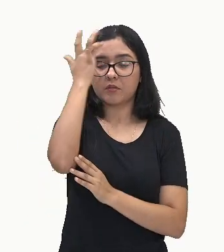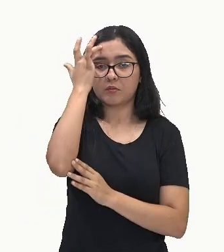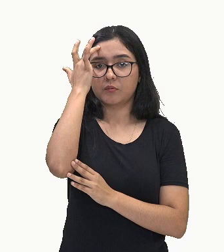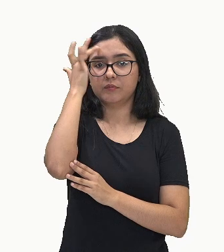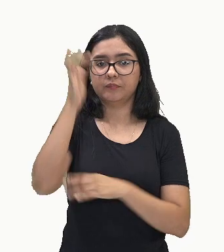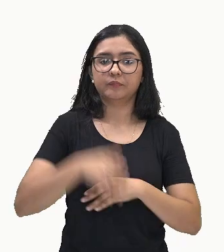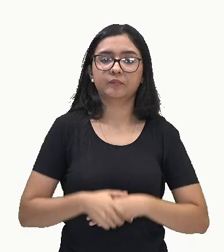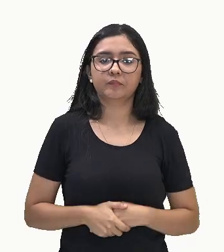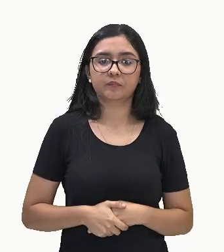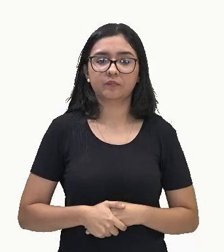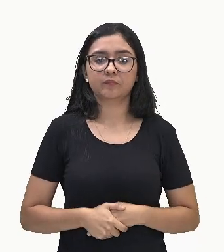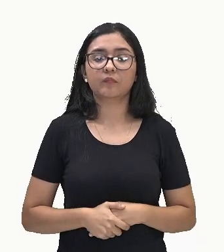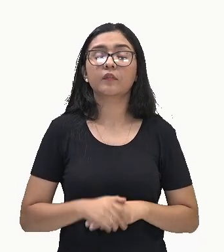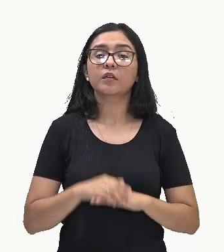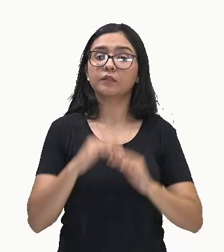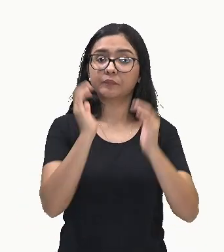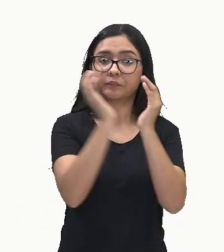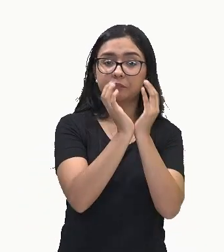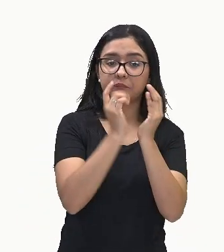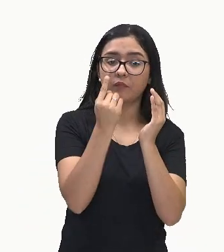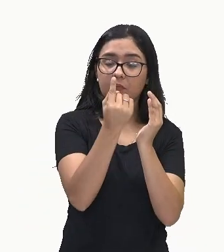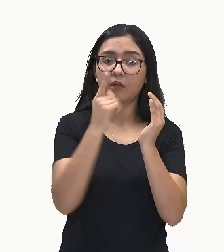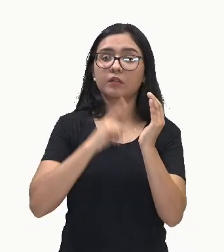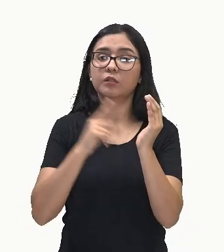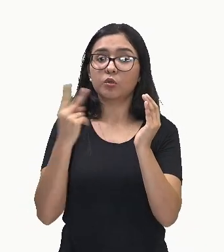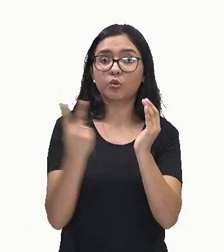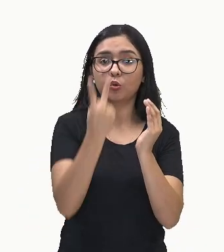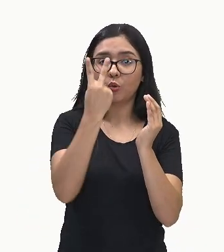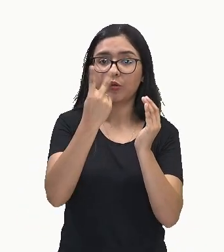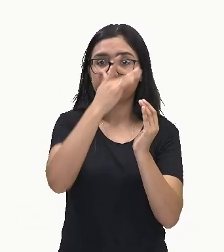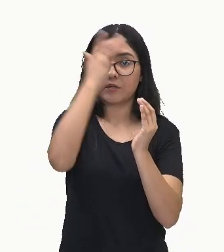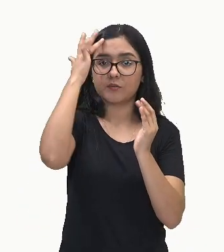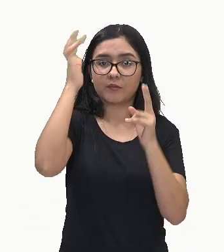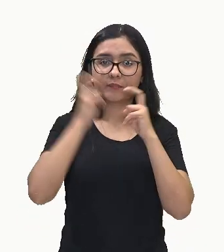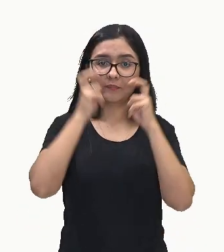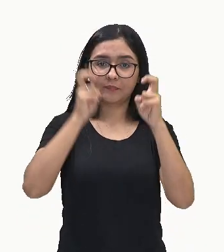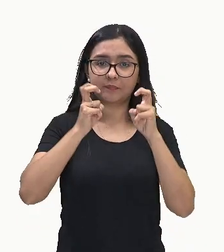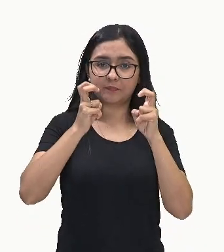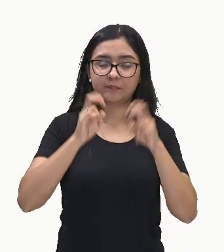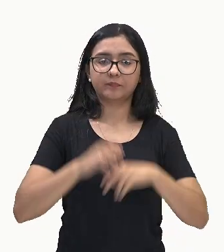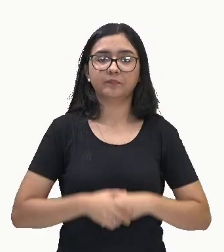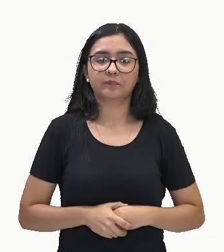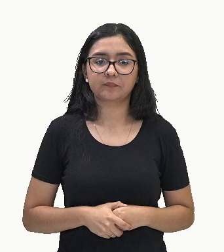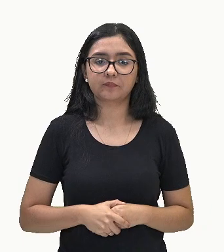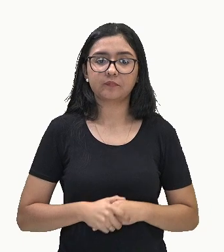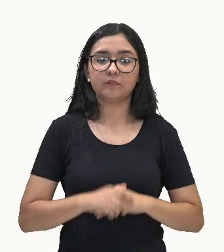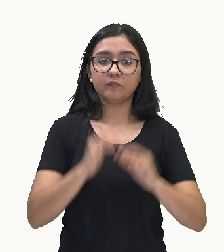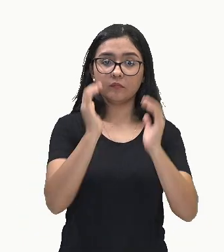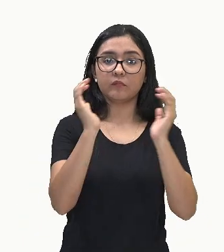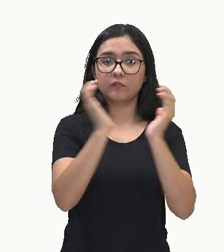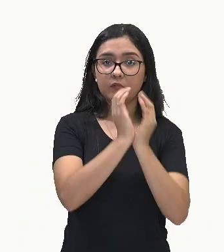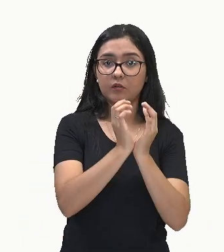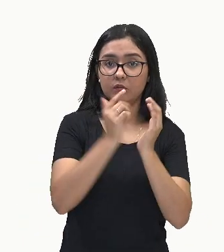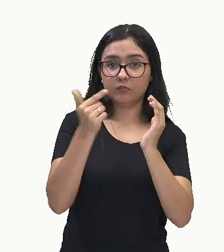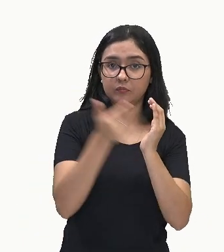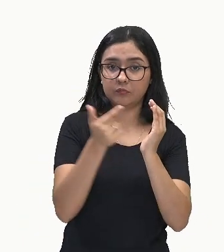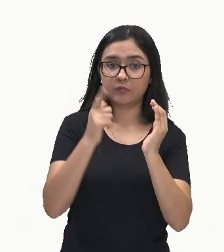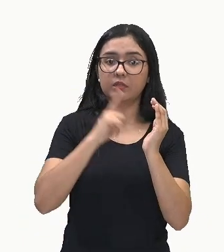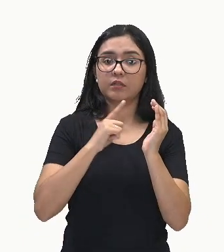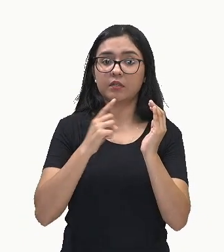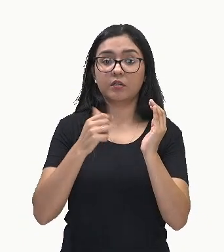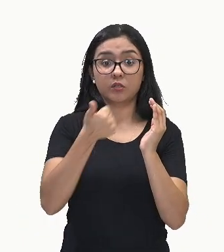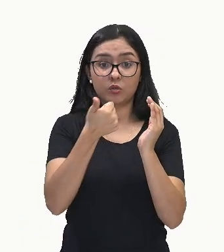Então esse time um possui dois torcedores o time dois possui